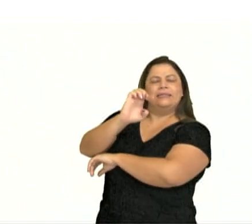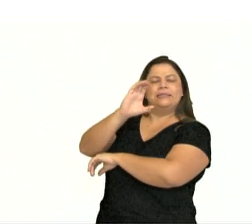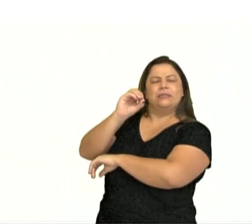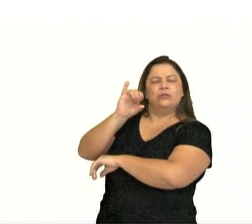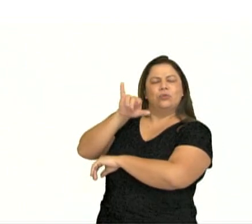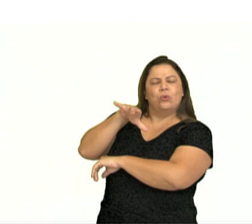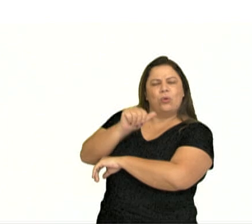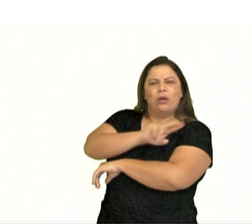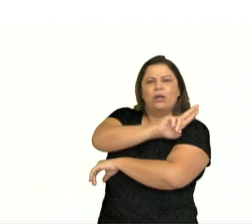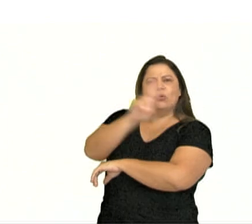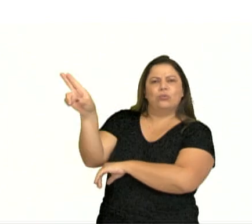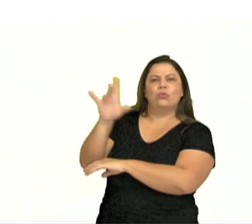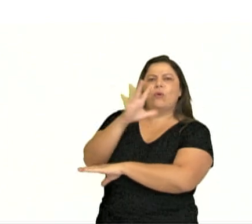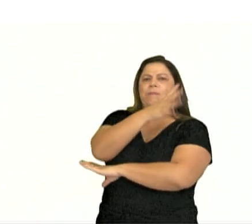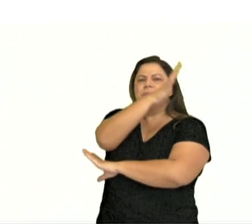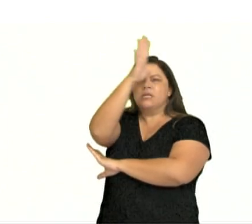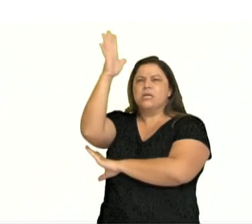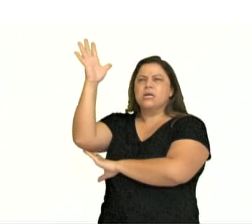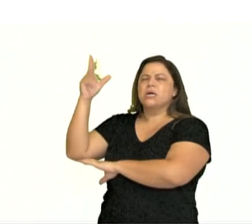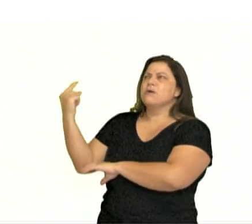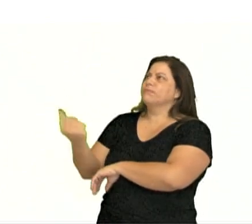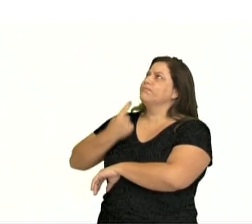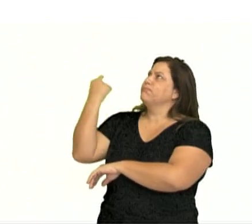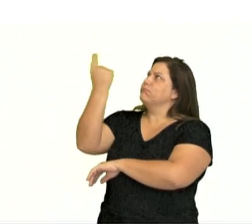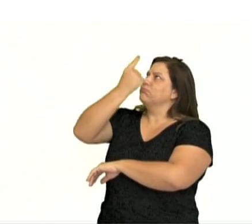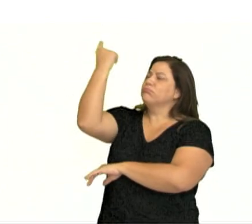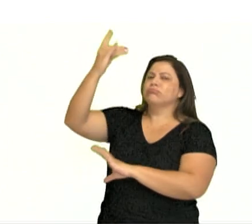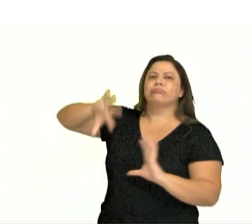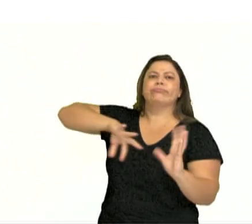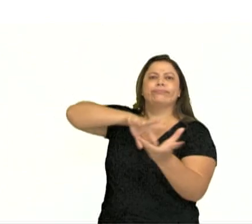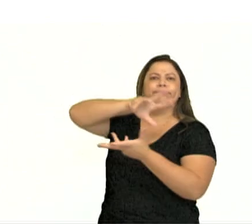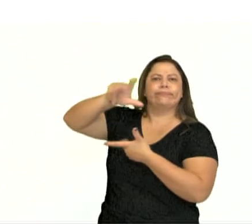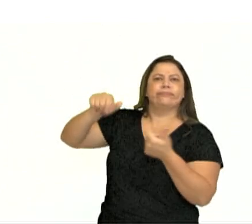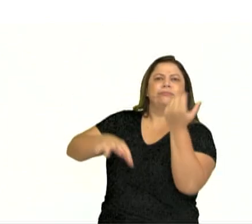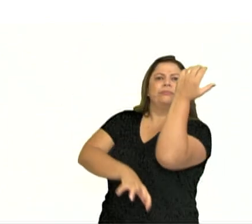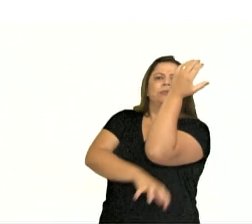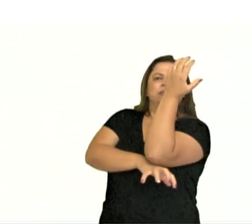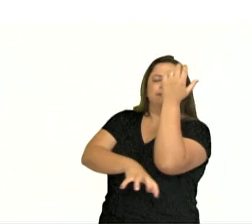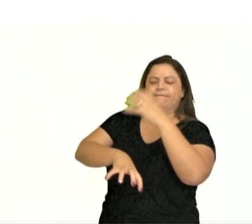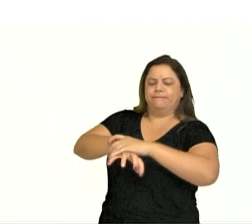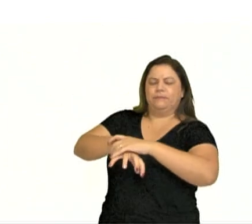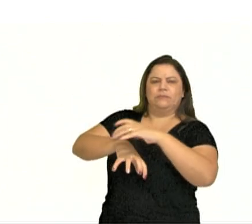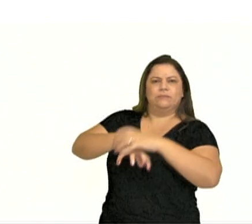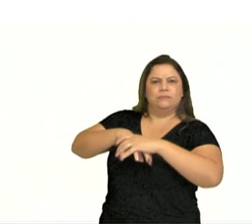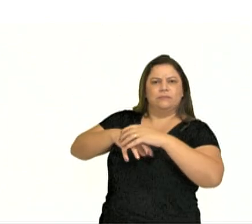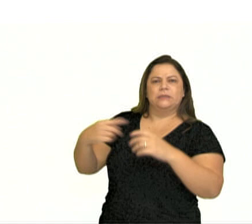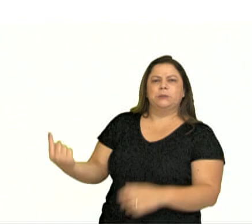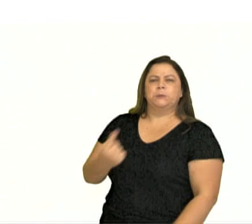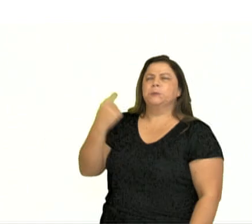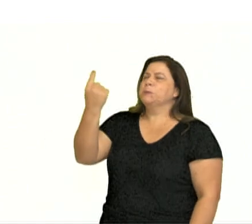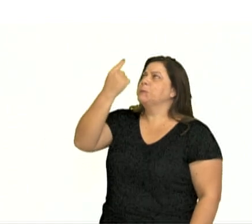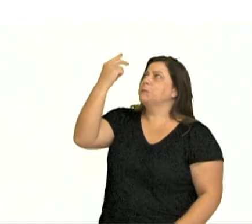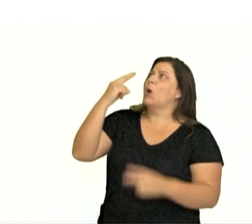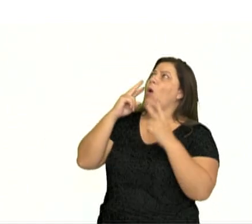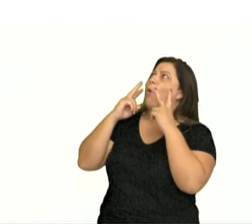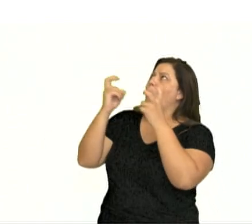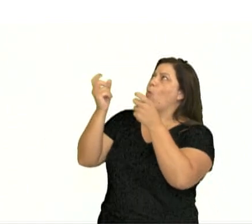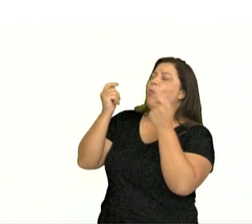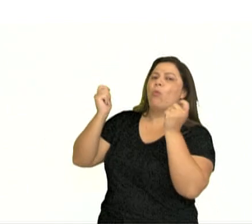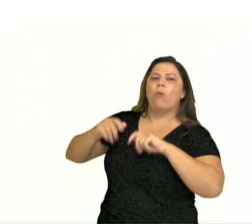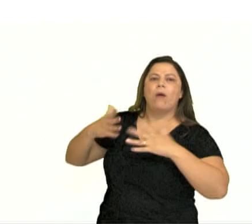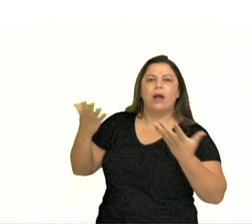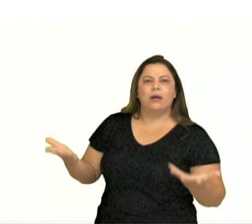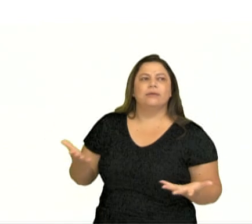imagine metros de altura. Tem que sustentar todas as partes. Então, tecido de